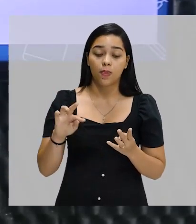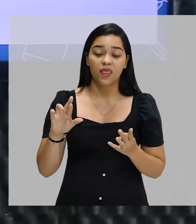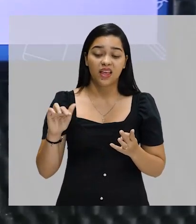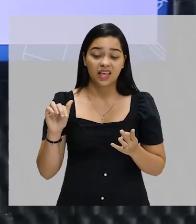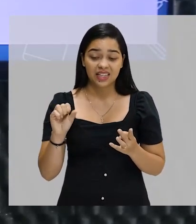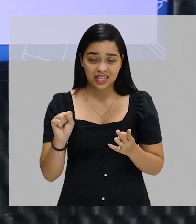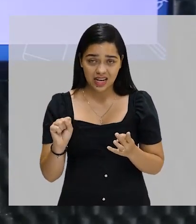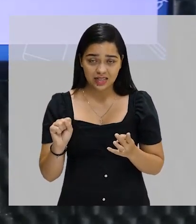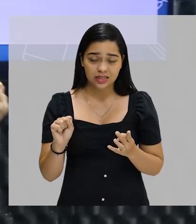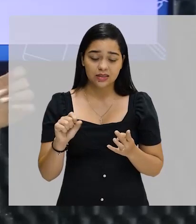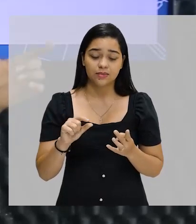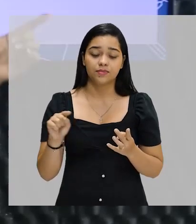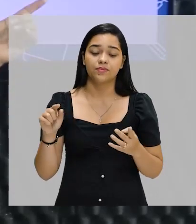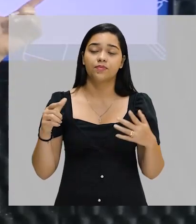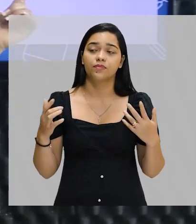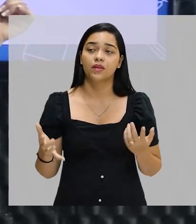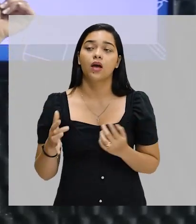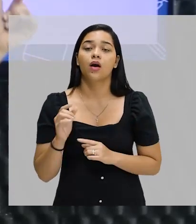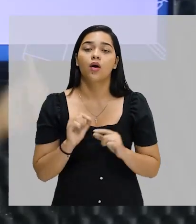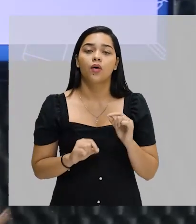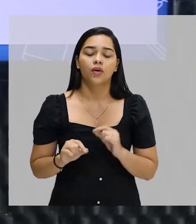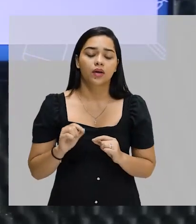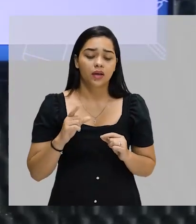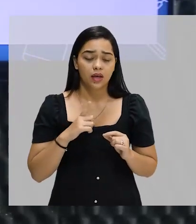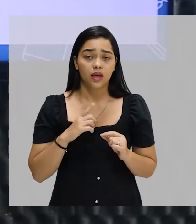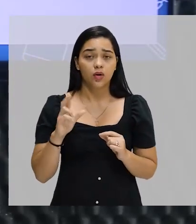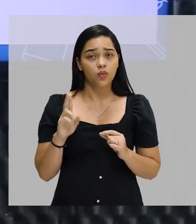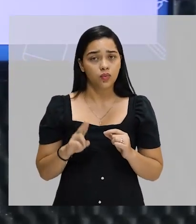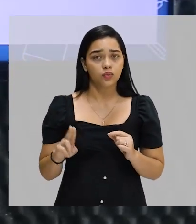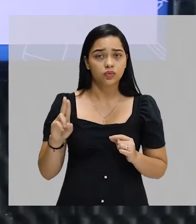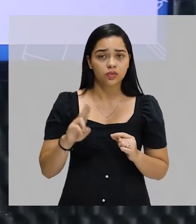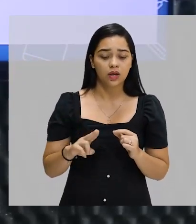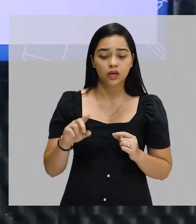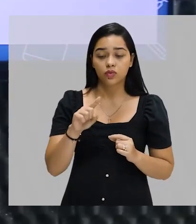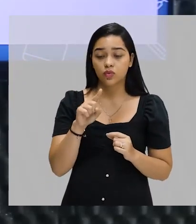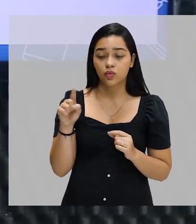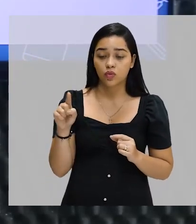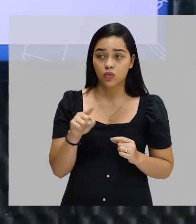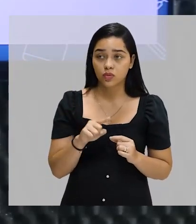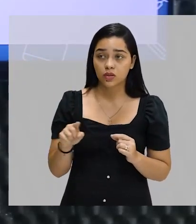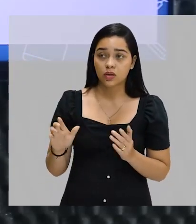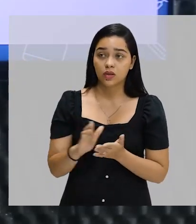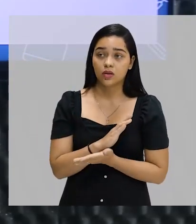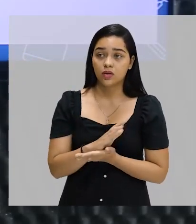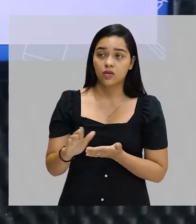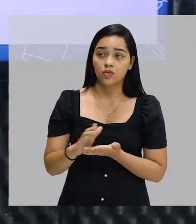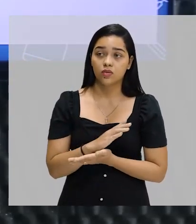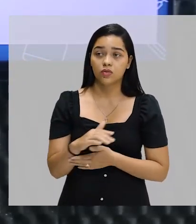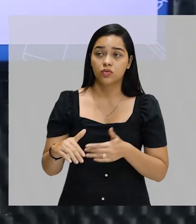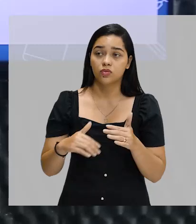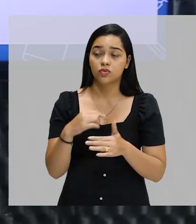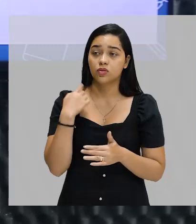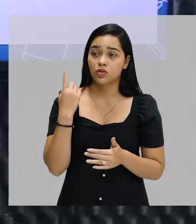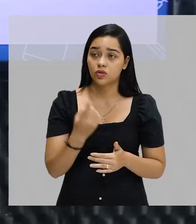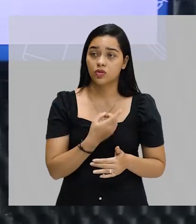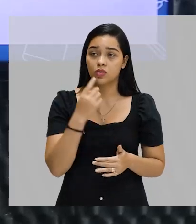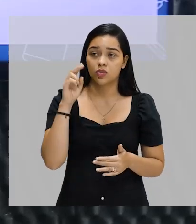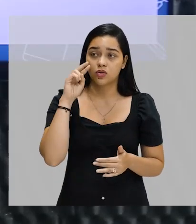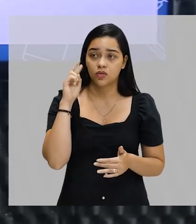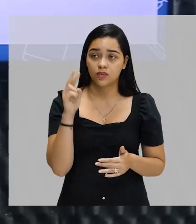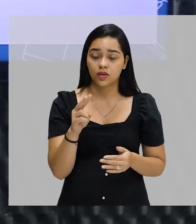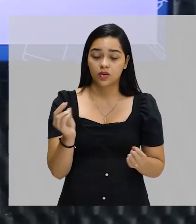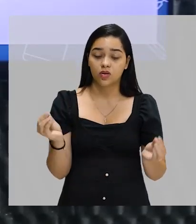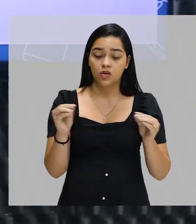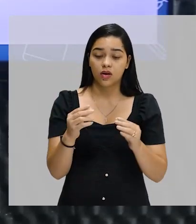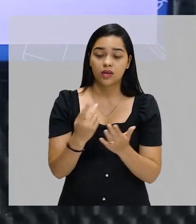sobre e trás, que é muito utilizado com Z em algumas construções aí que a gente coloca,